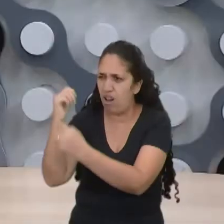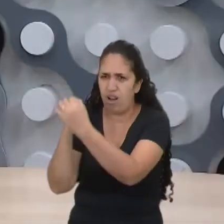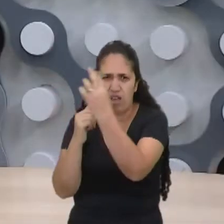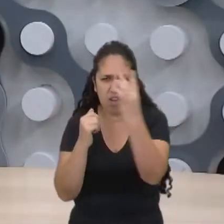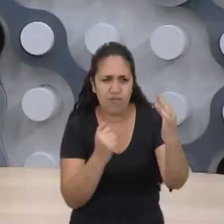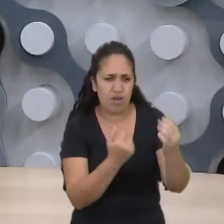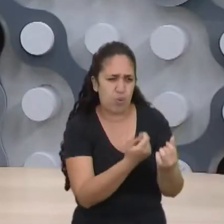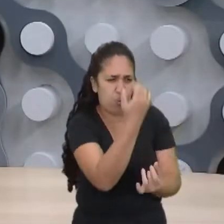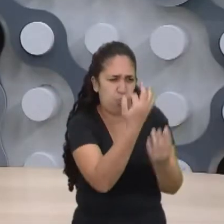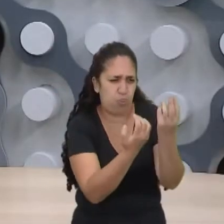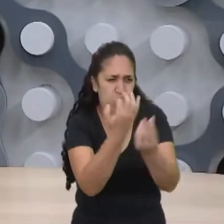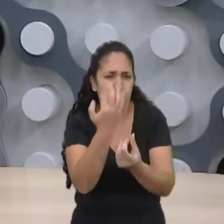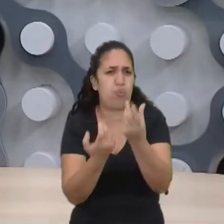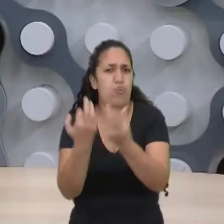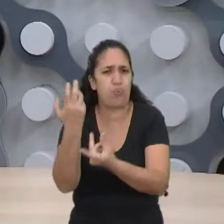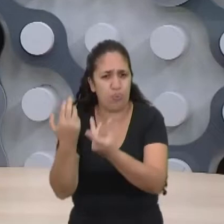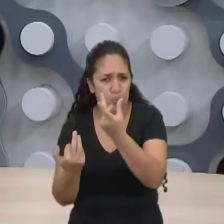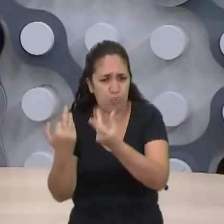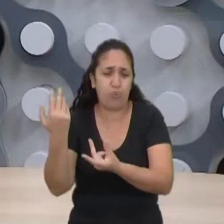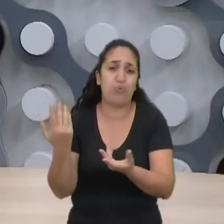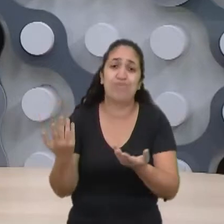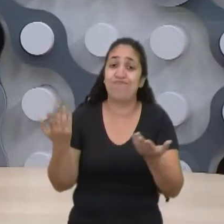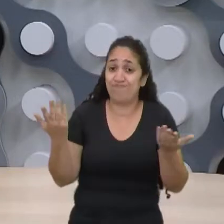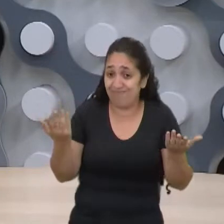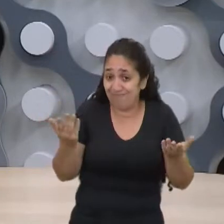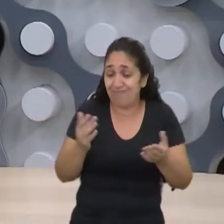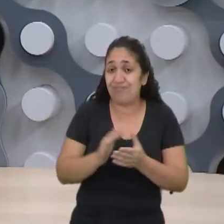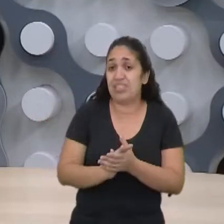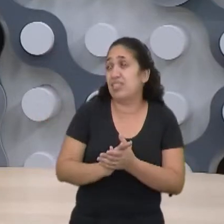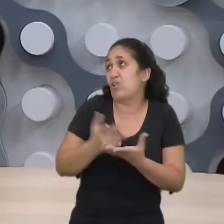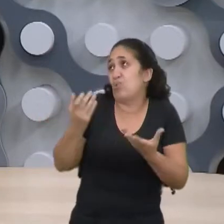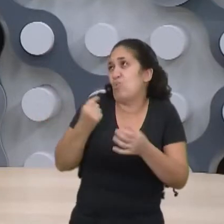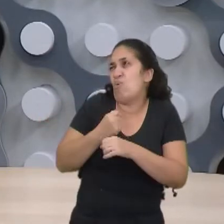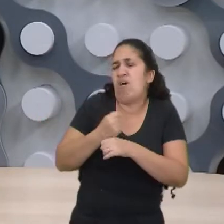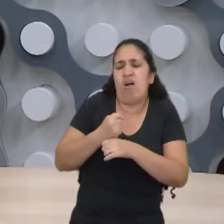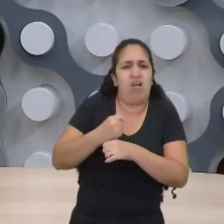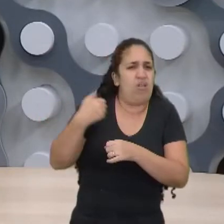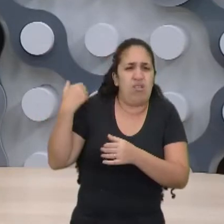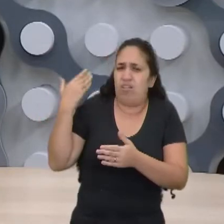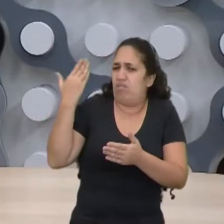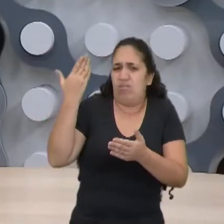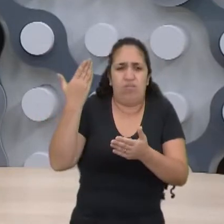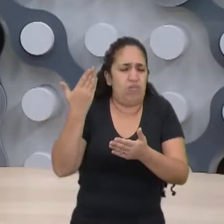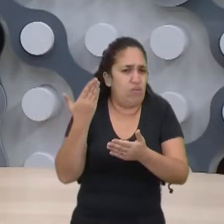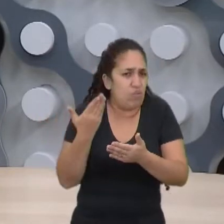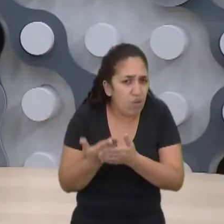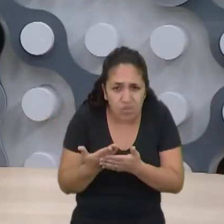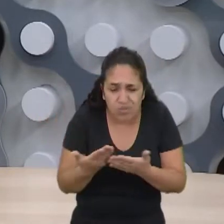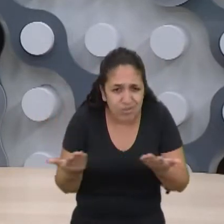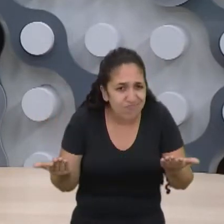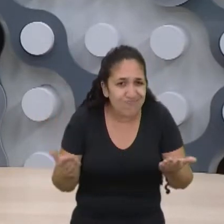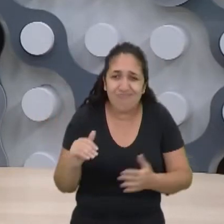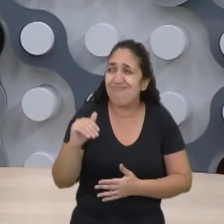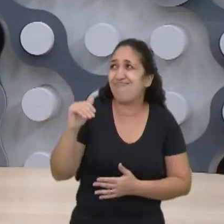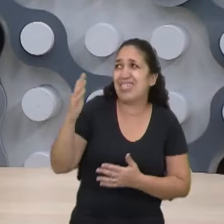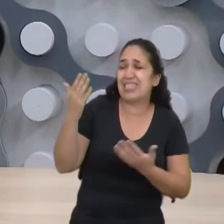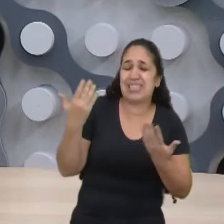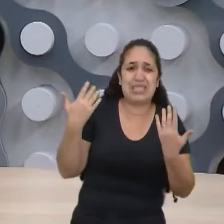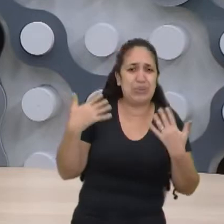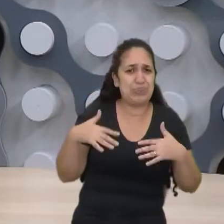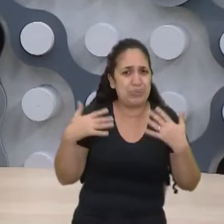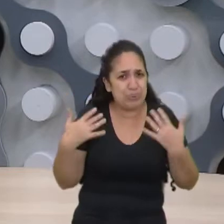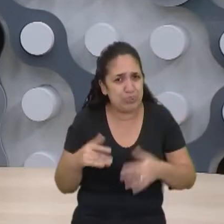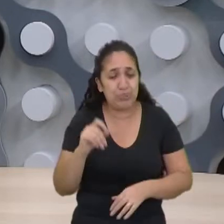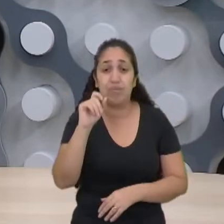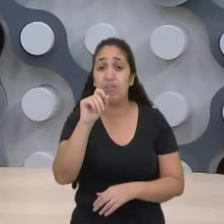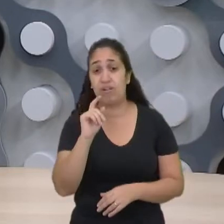no Brasil, que é o ano todo em quantidades aí muito acima, né, do que deveria ser, porque